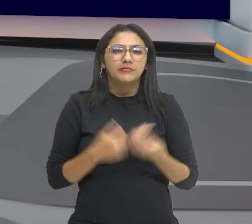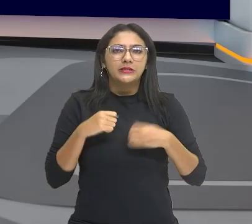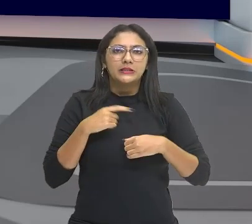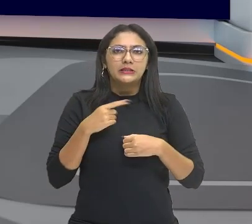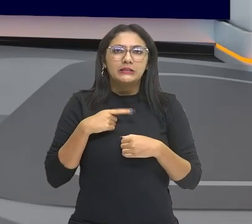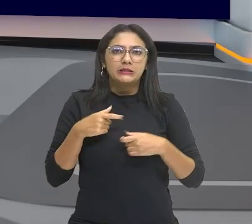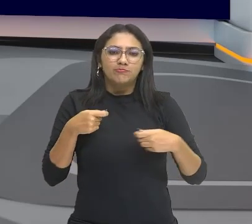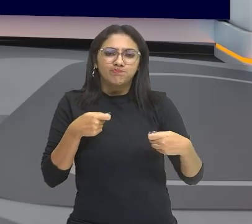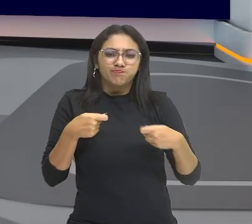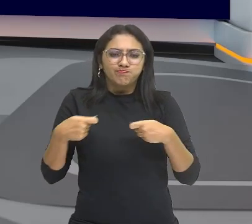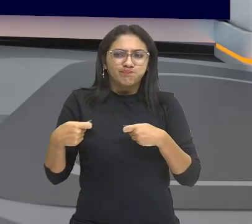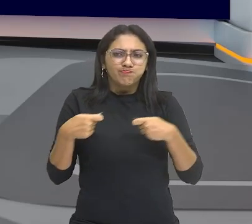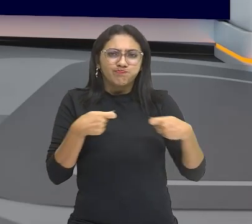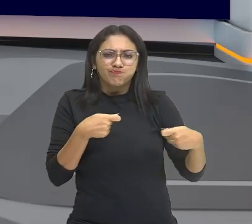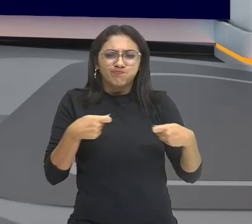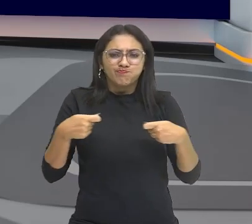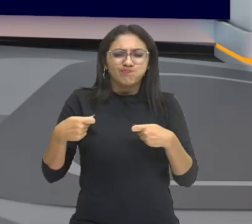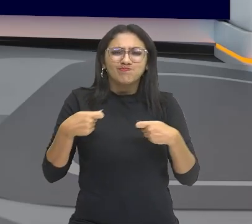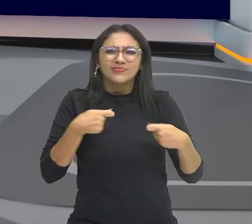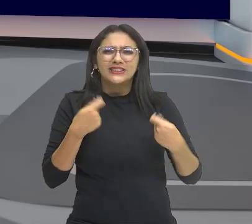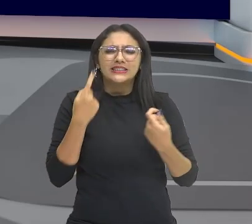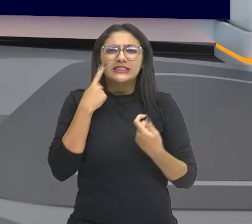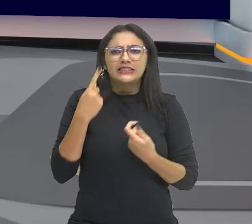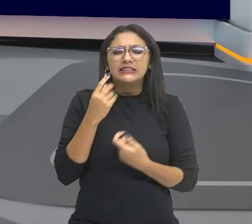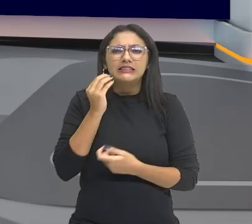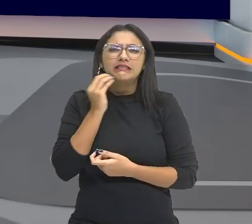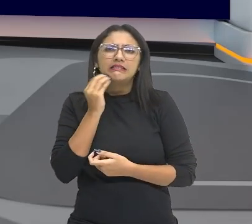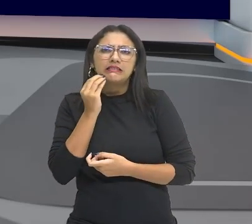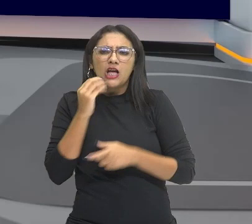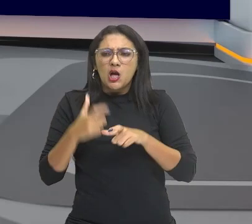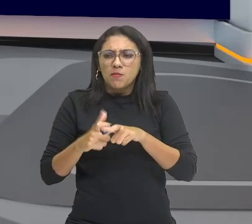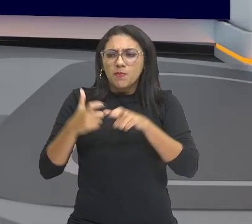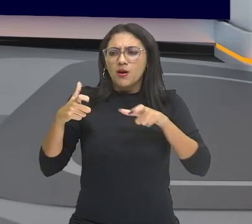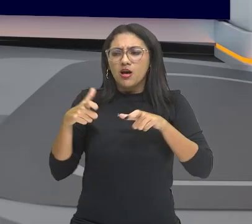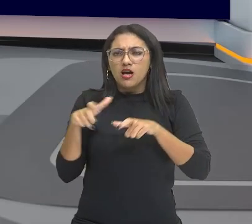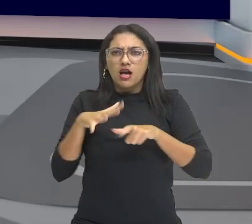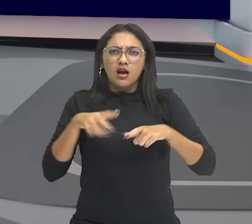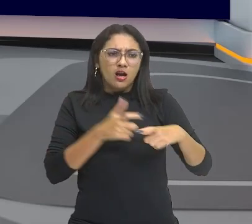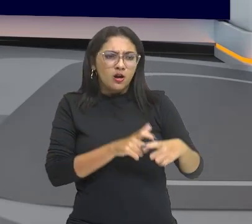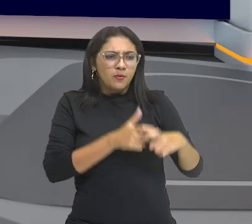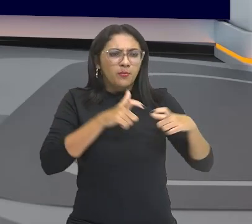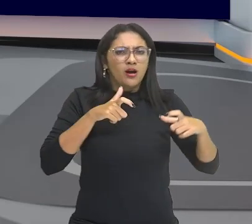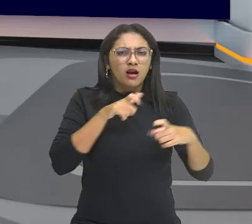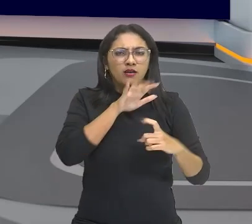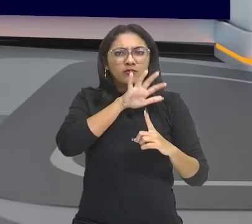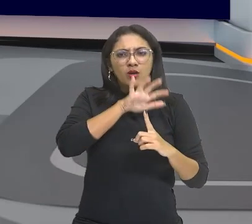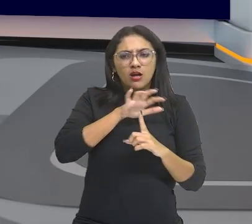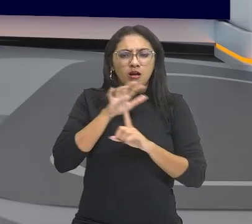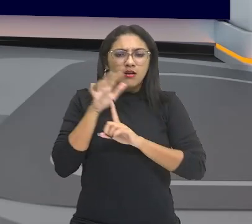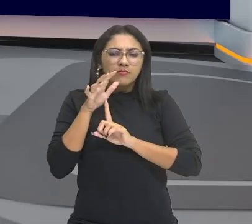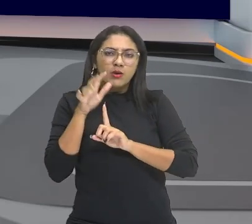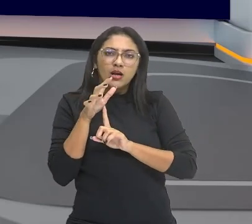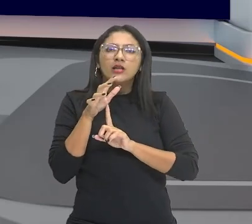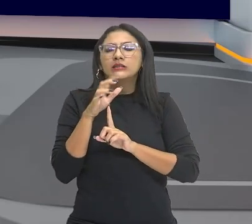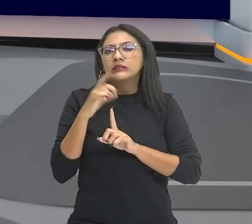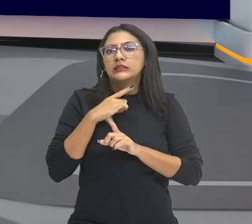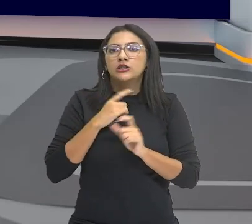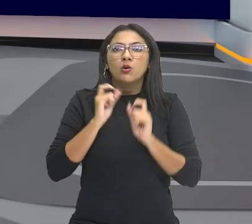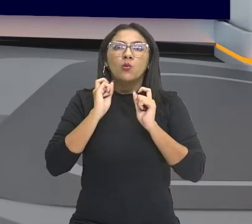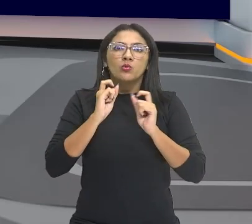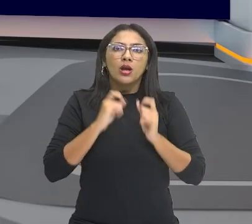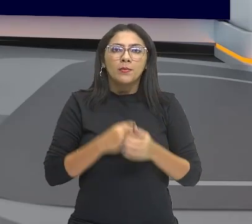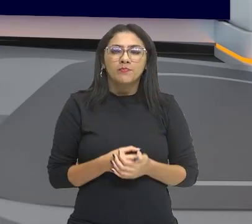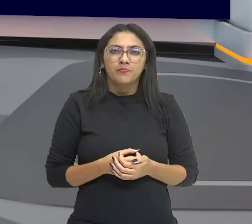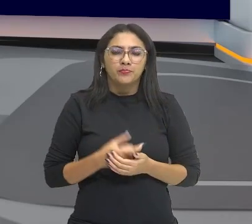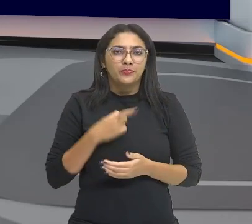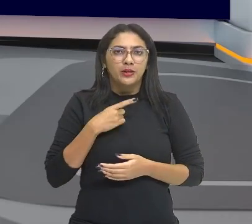aqui, onde cada um tentava ampliar a sua área de domínio, a sua área de influência, trazendo para si um